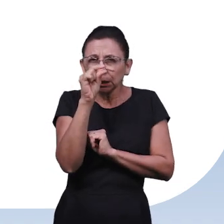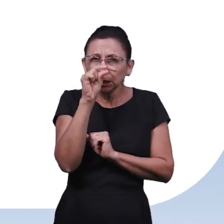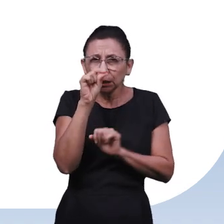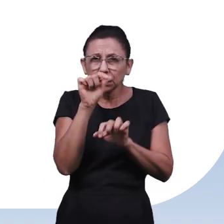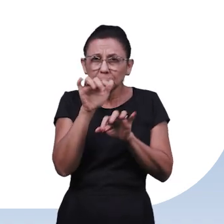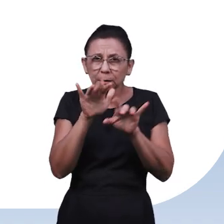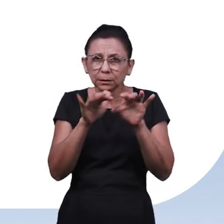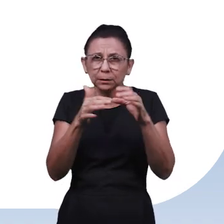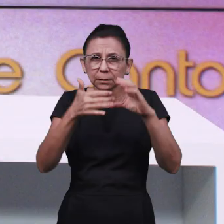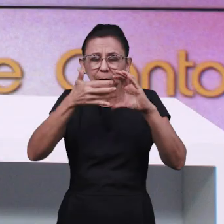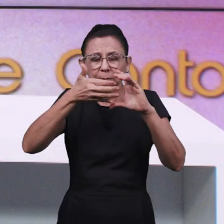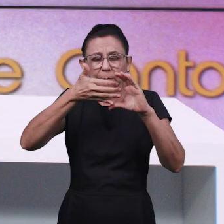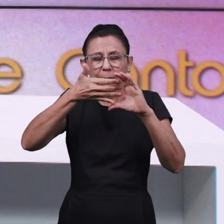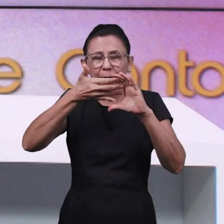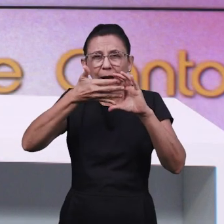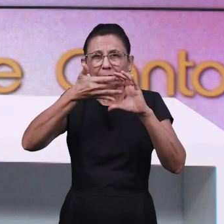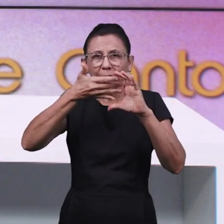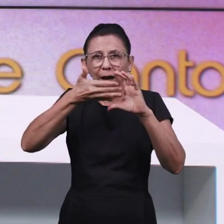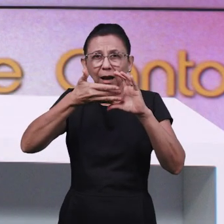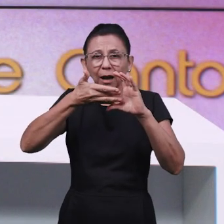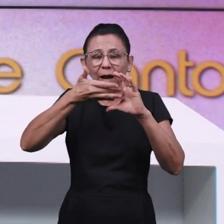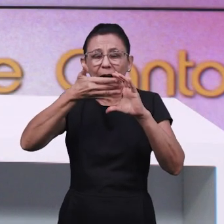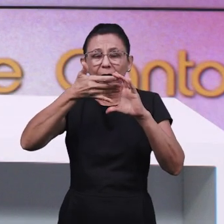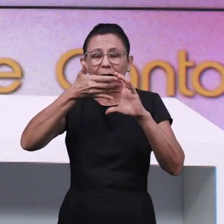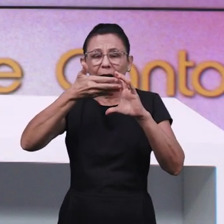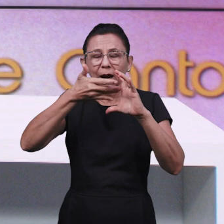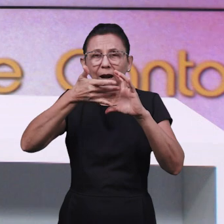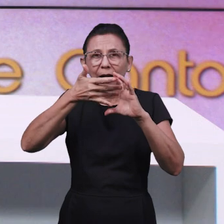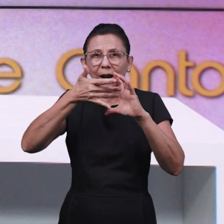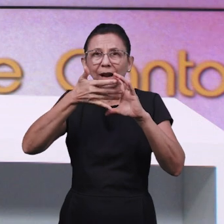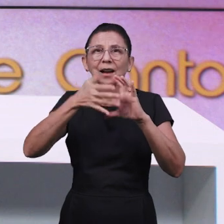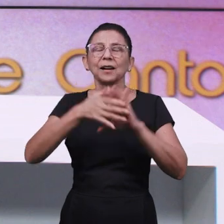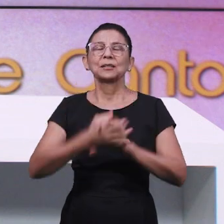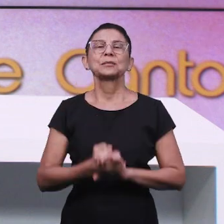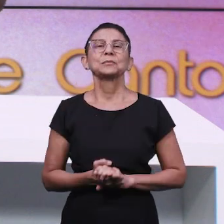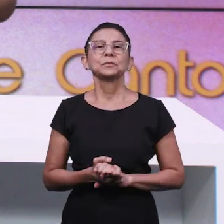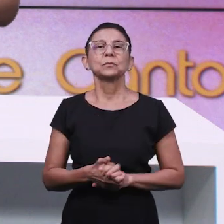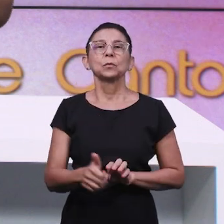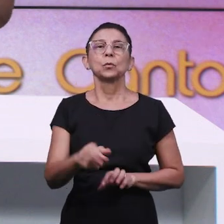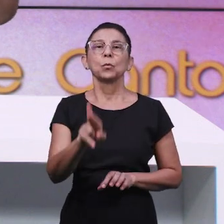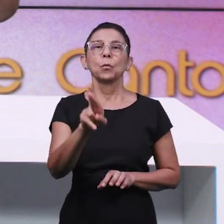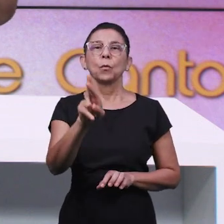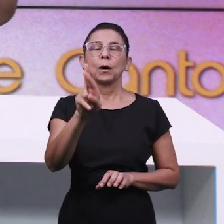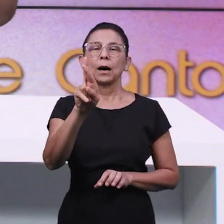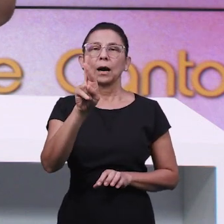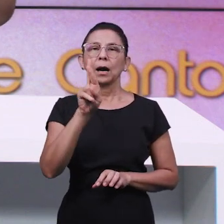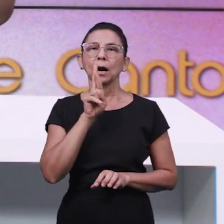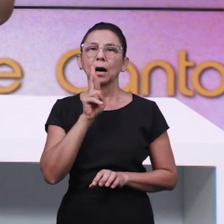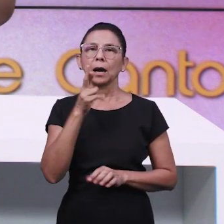pressão de ar passa pela região glótica. Vamos entender aqui o